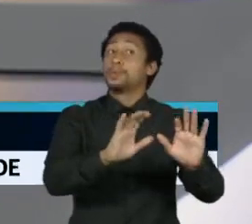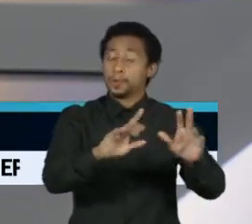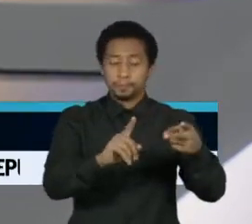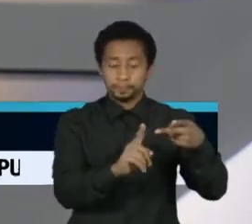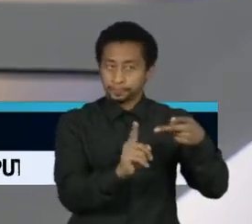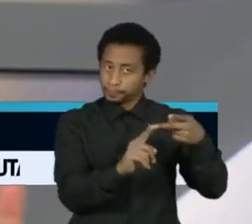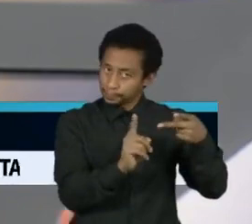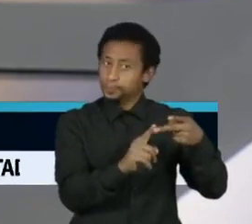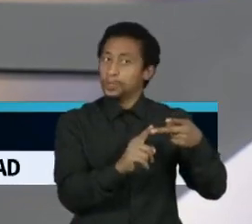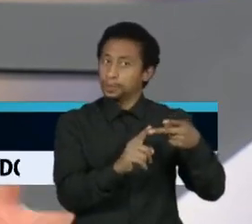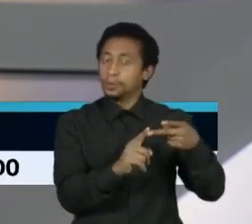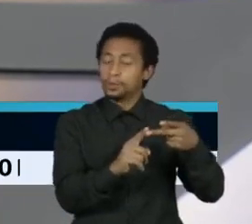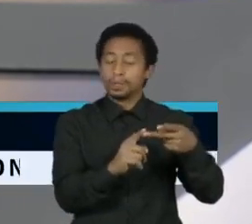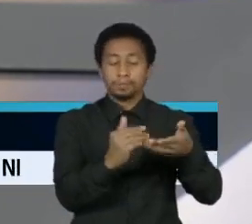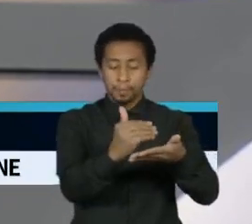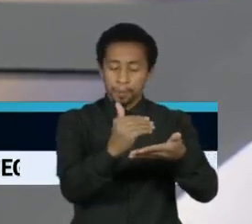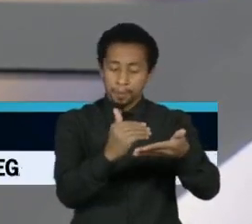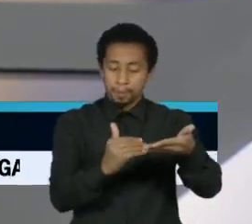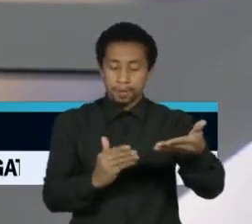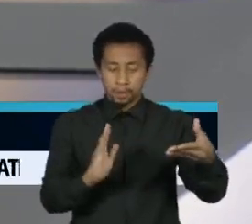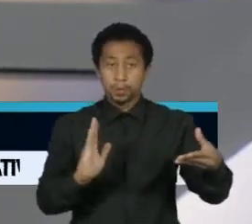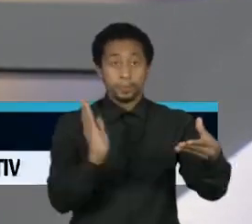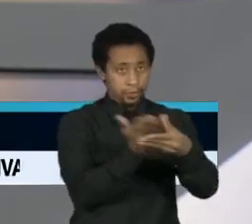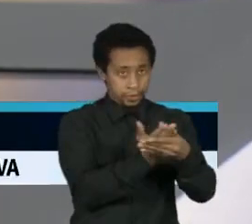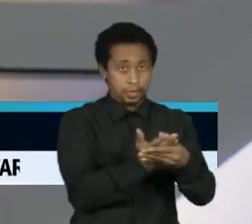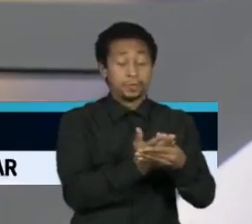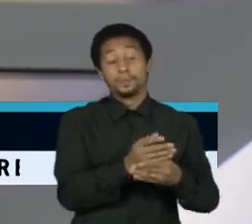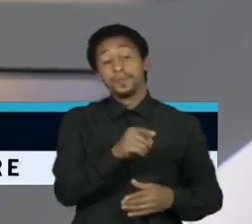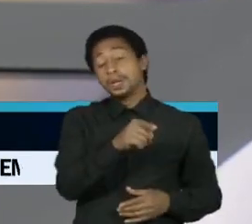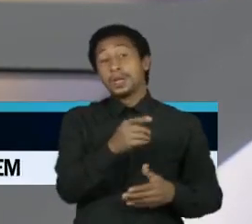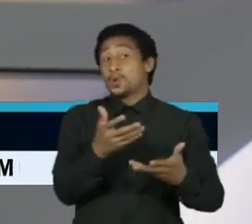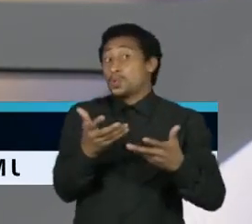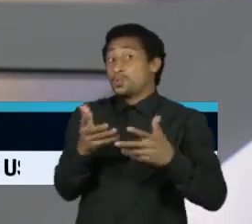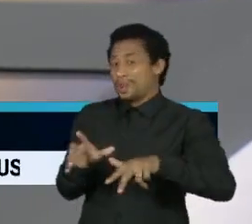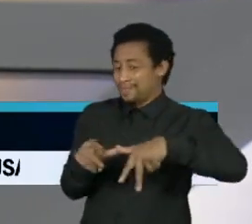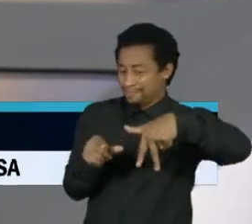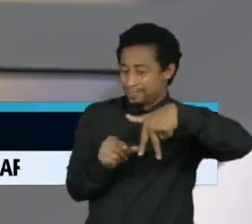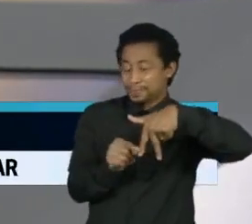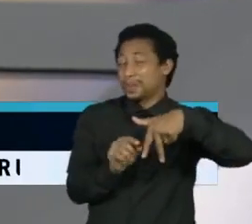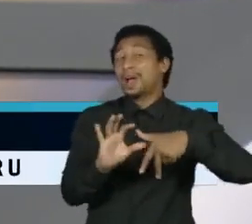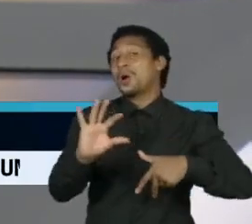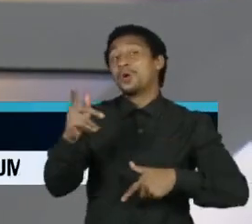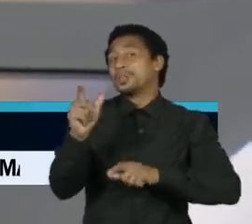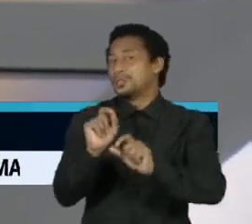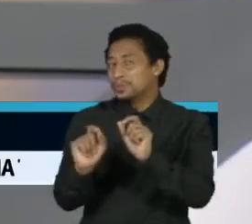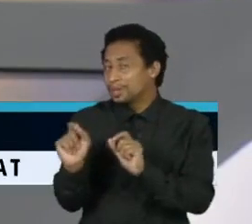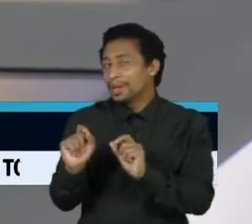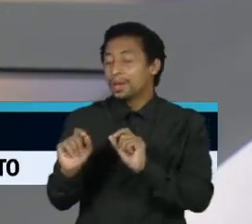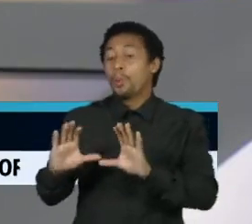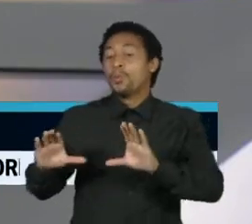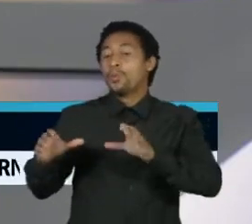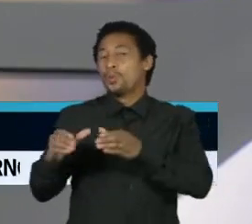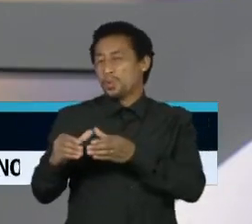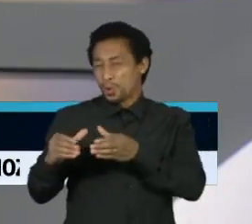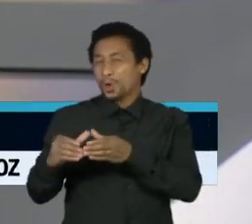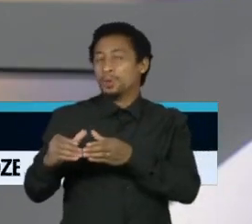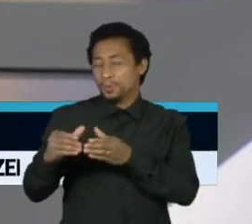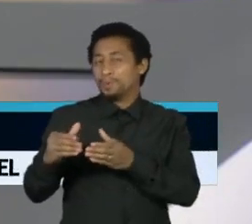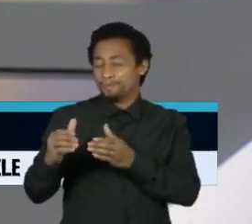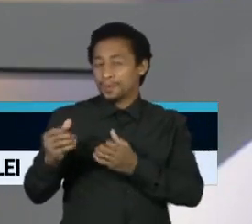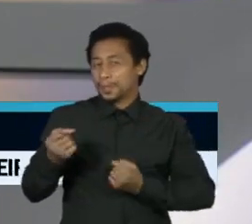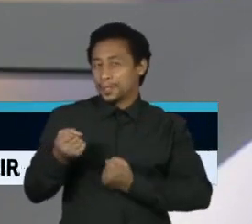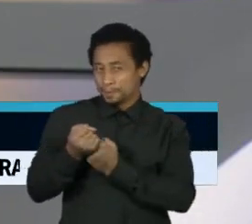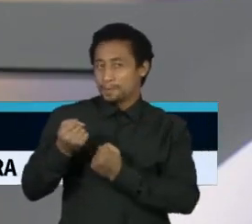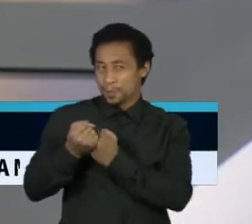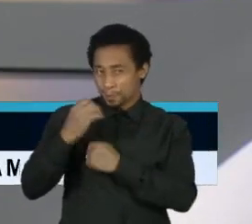que é o seguinte: a consequência disso é que o bolsonarismo está aproveitando a decisão do Alexandre de